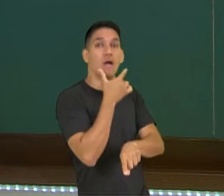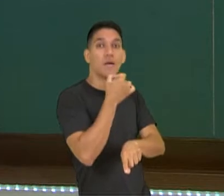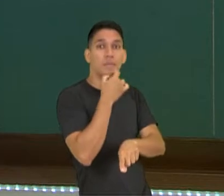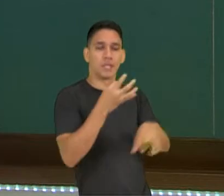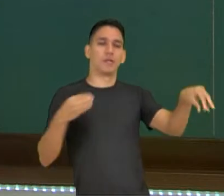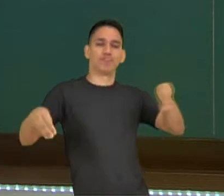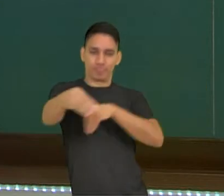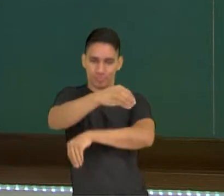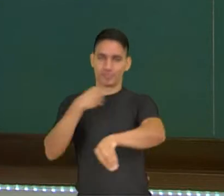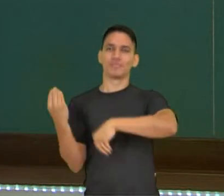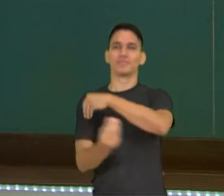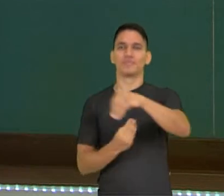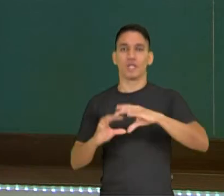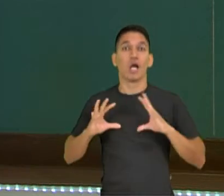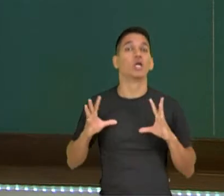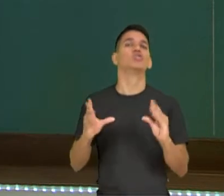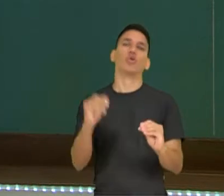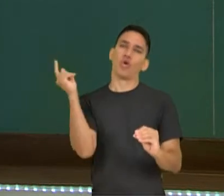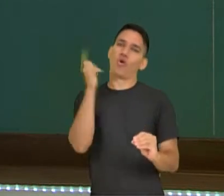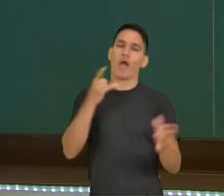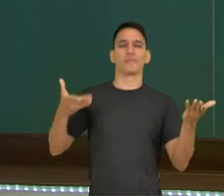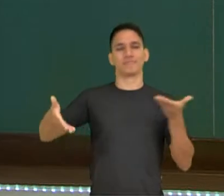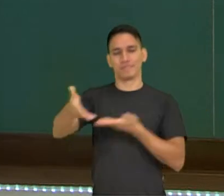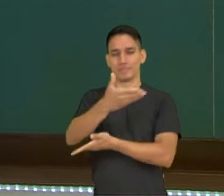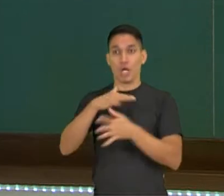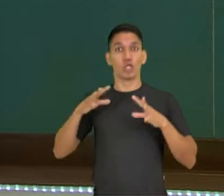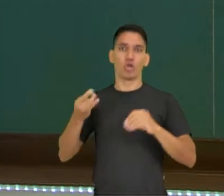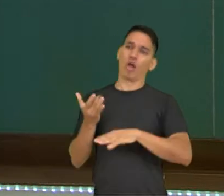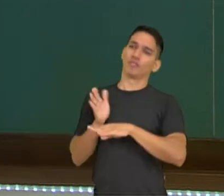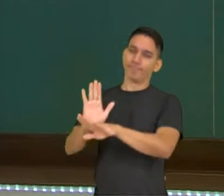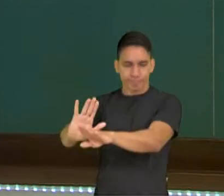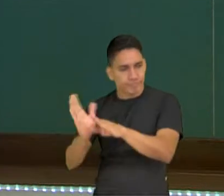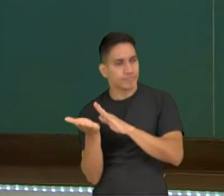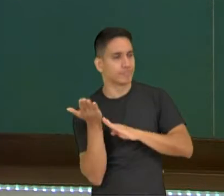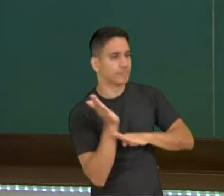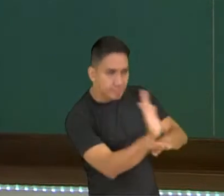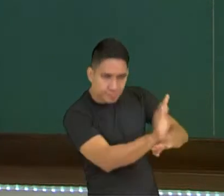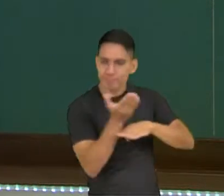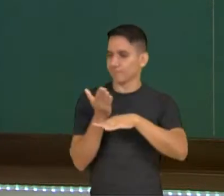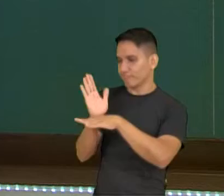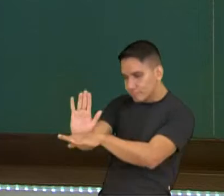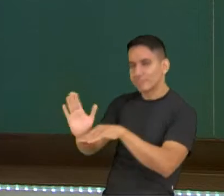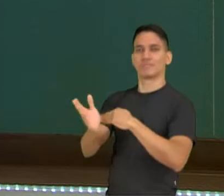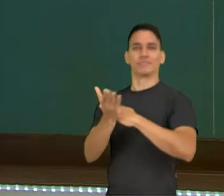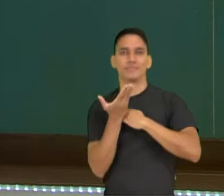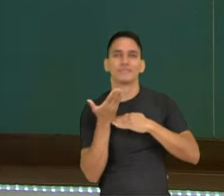com isso todo mundo participa também, todos se cooperam para que a regra seja cumprida.